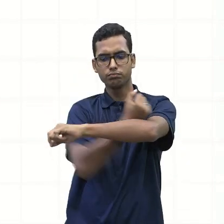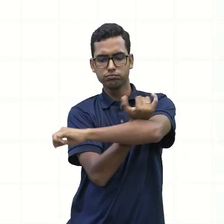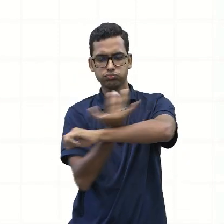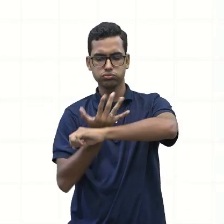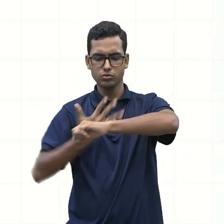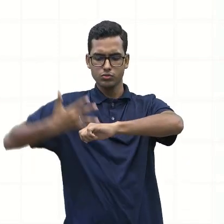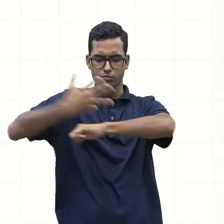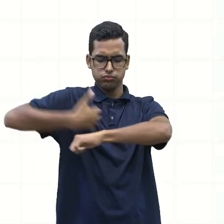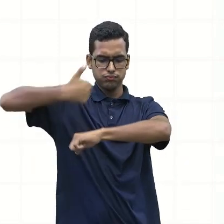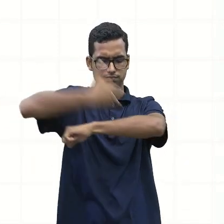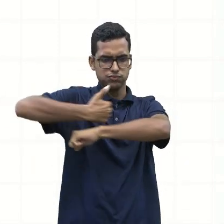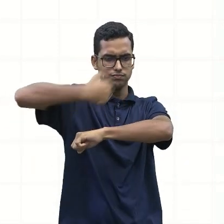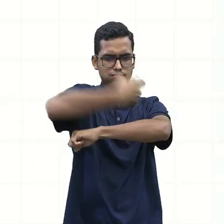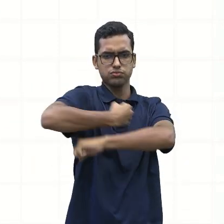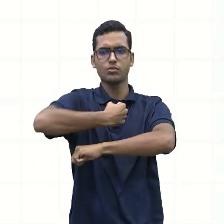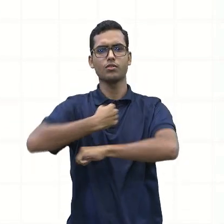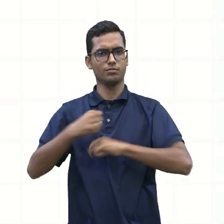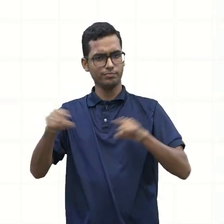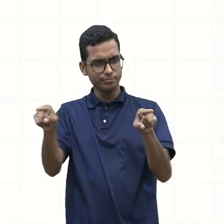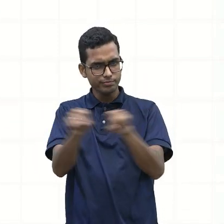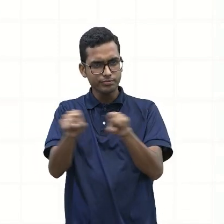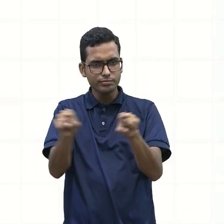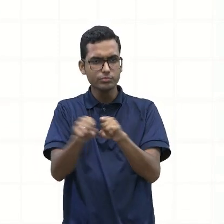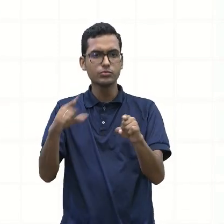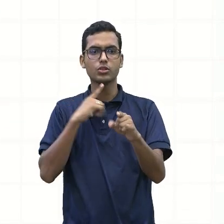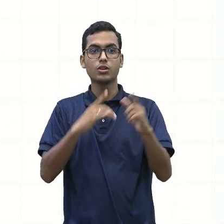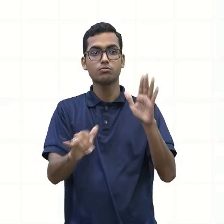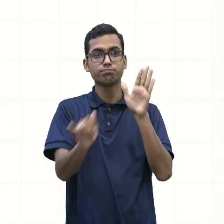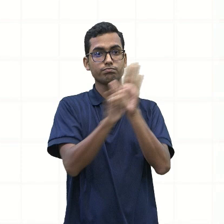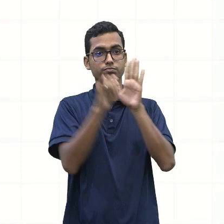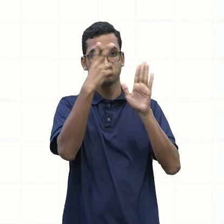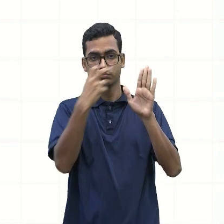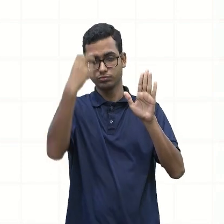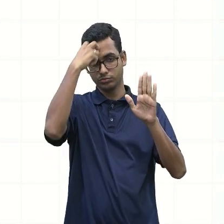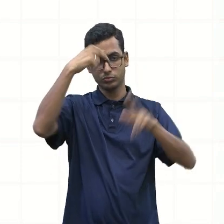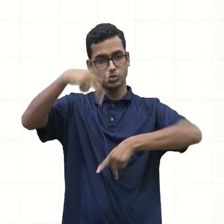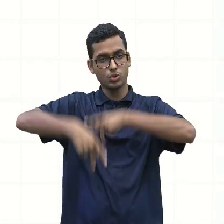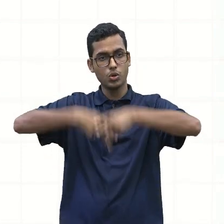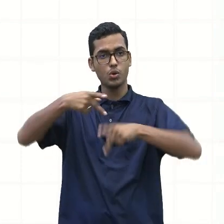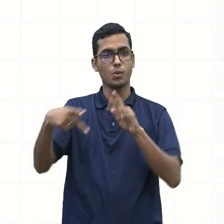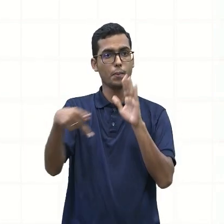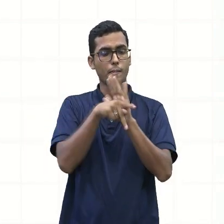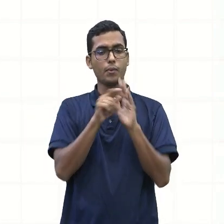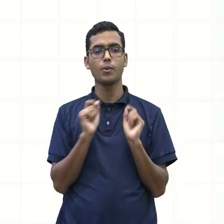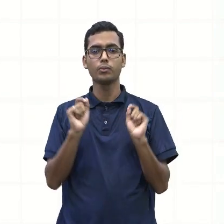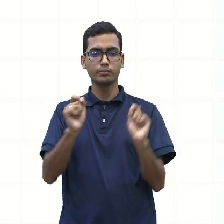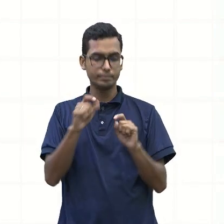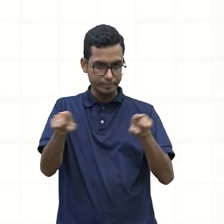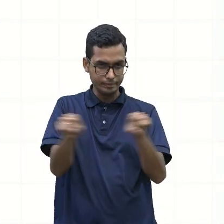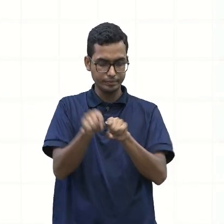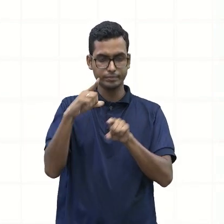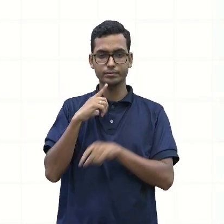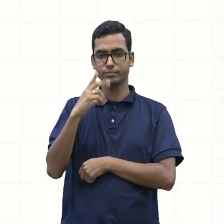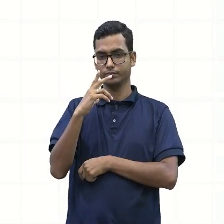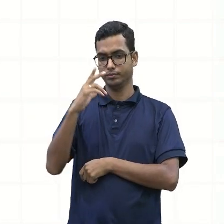pintura corporal faz parte da identidade cultural dos povos africanos. Aqui nessa outra imagem,